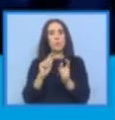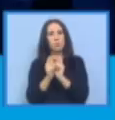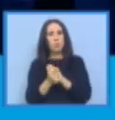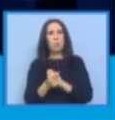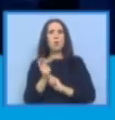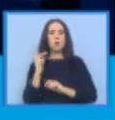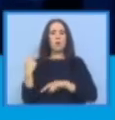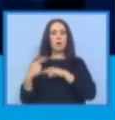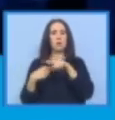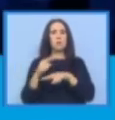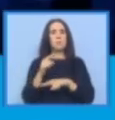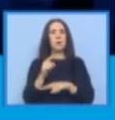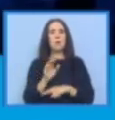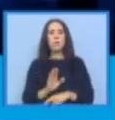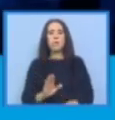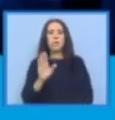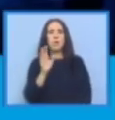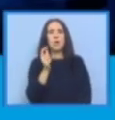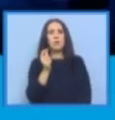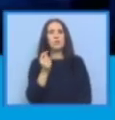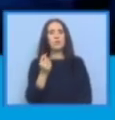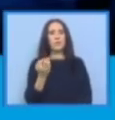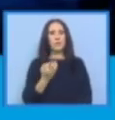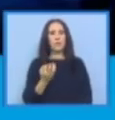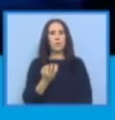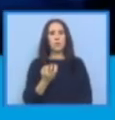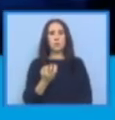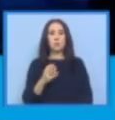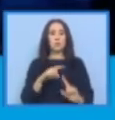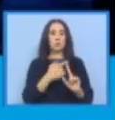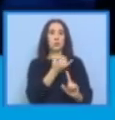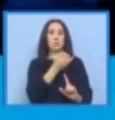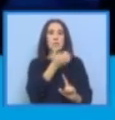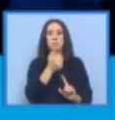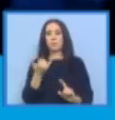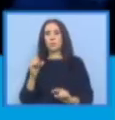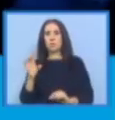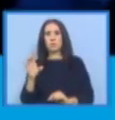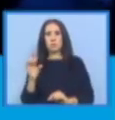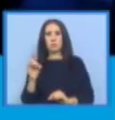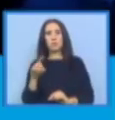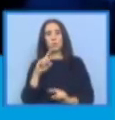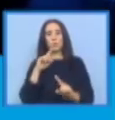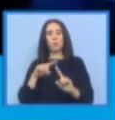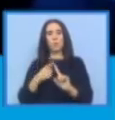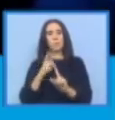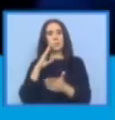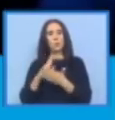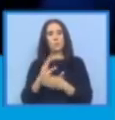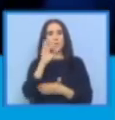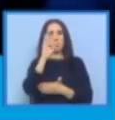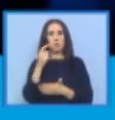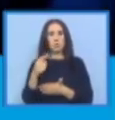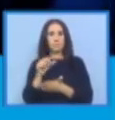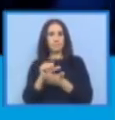anos, subiu ligeiramente de 2015 para 2016, que é o último ano em que temos essa taxa de